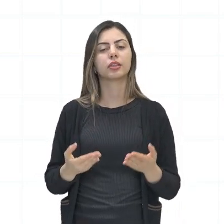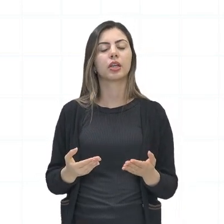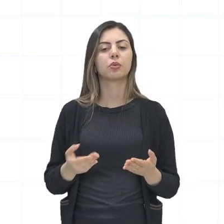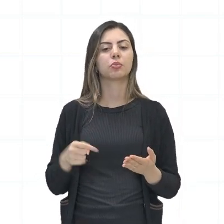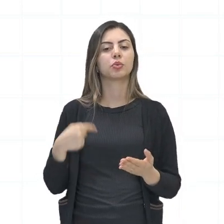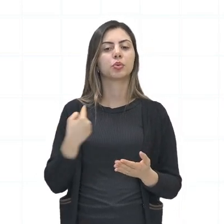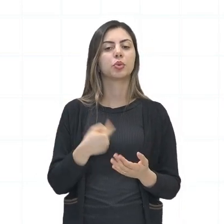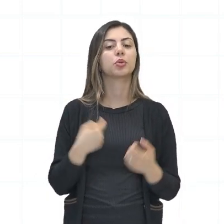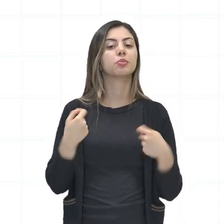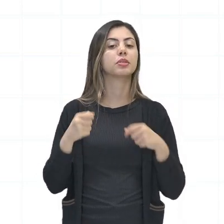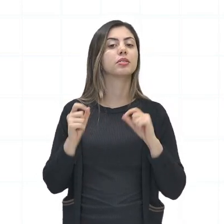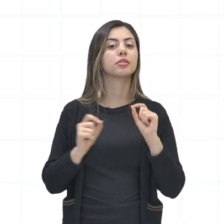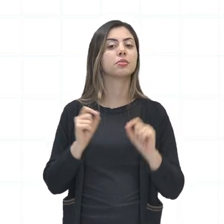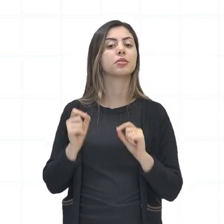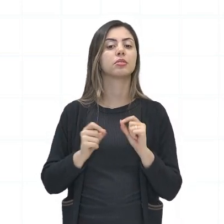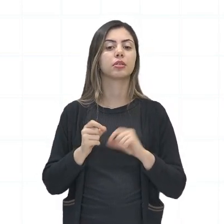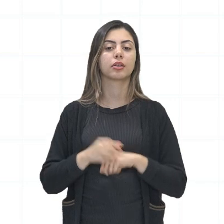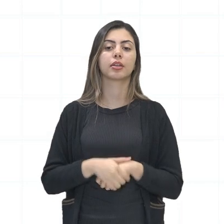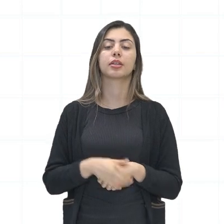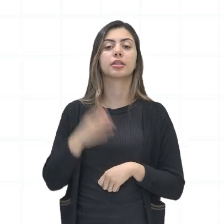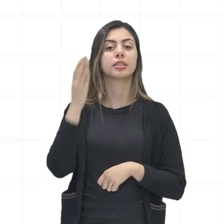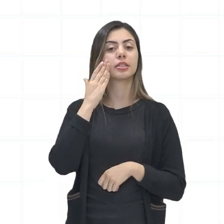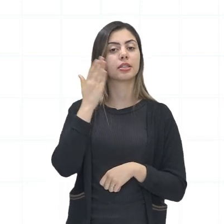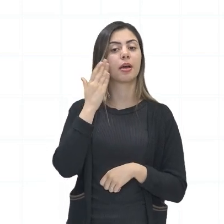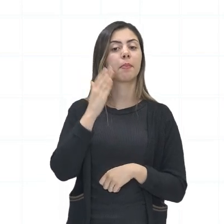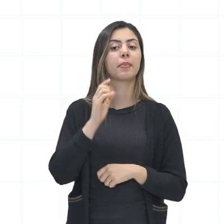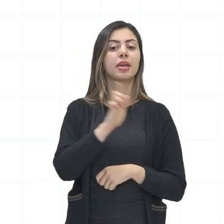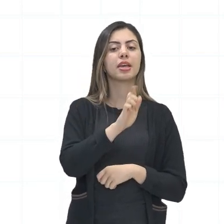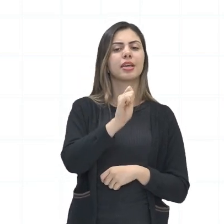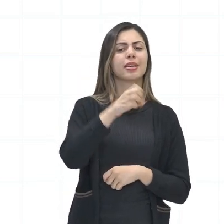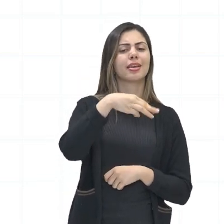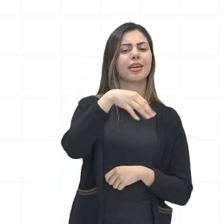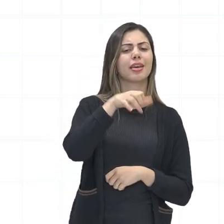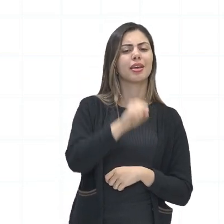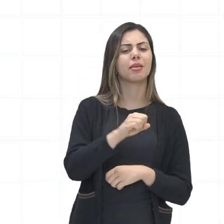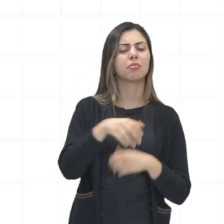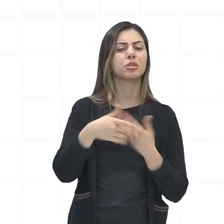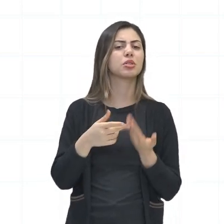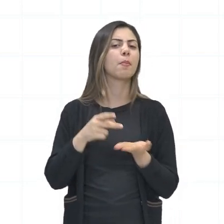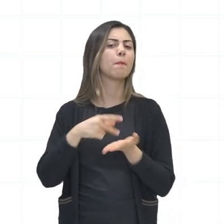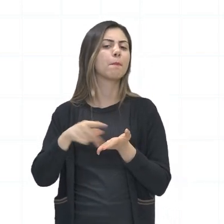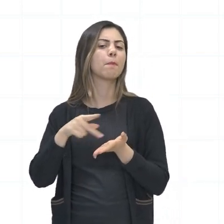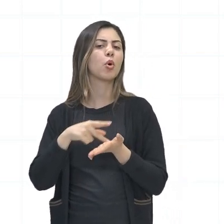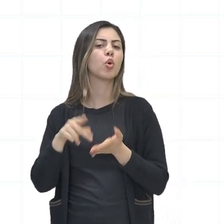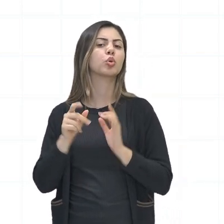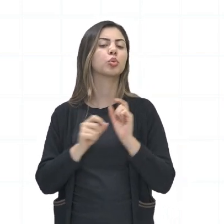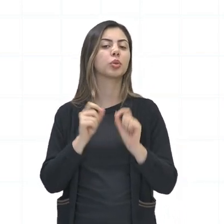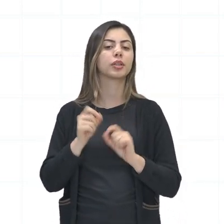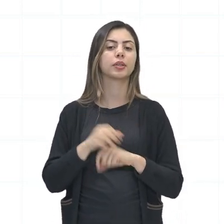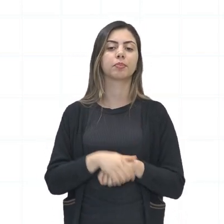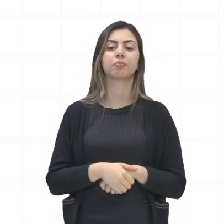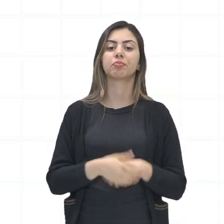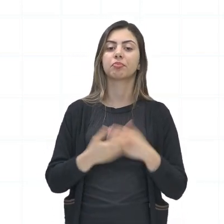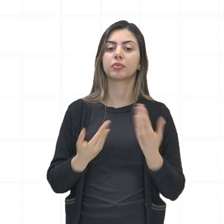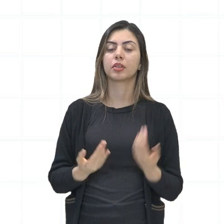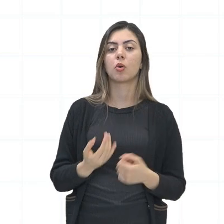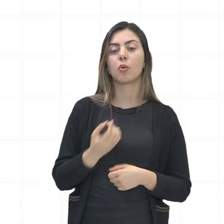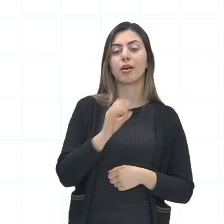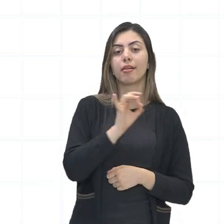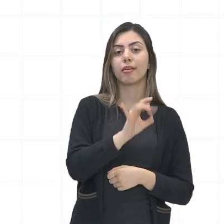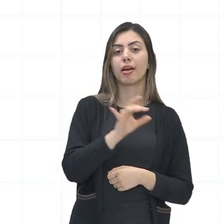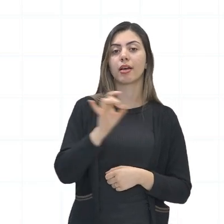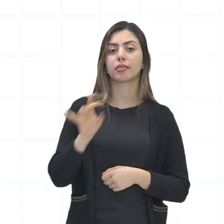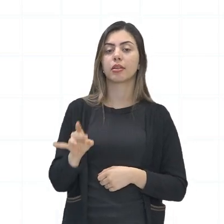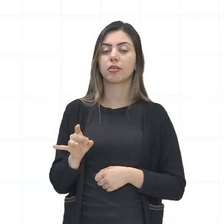aí uma diferenciação do que é game, do que é ponto, tá? Então, as partidas individuais... Por